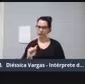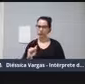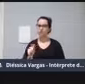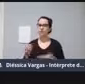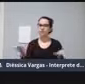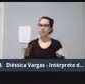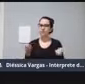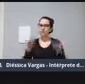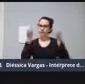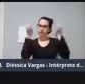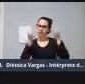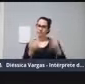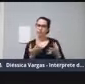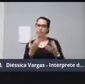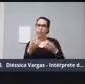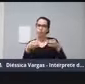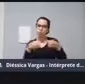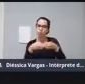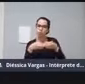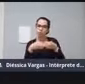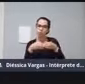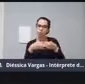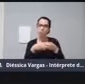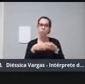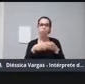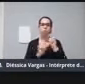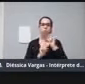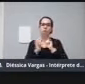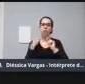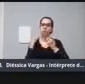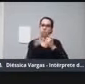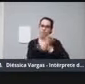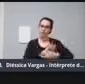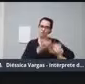o grupo aí, quais são essas informações que a gente trabalhou no livro.